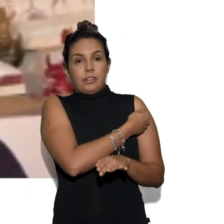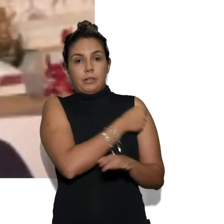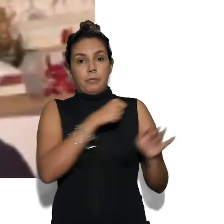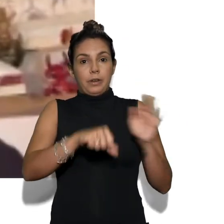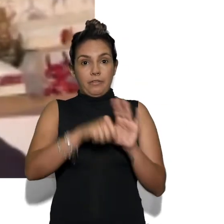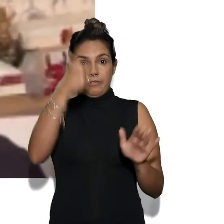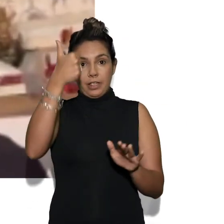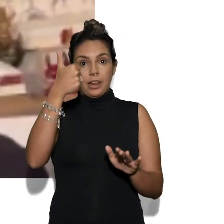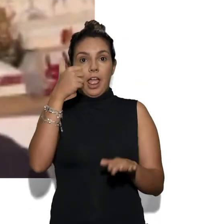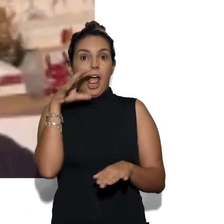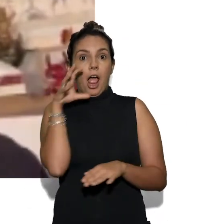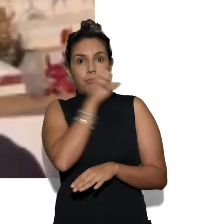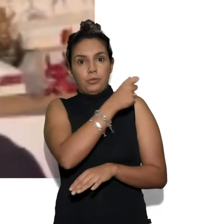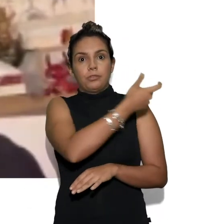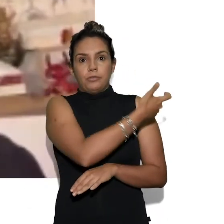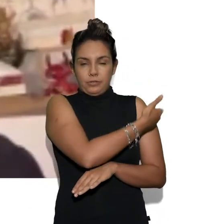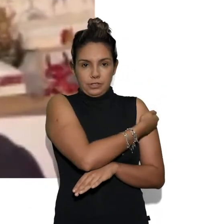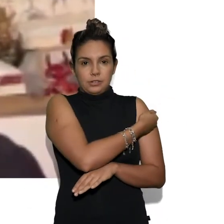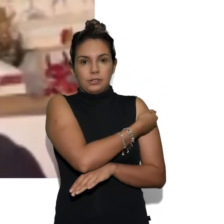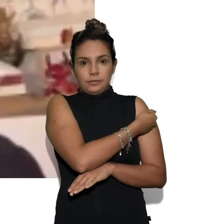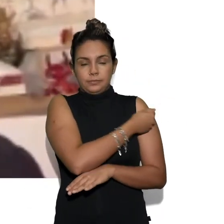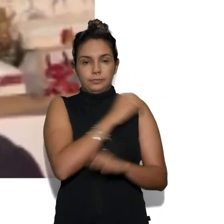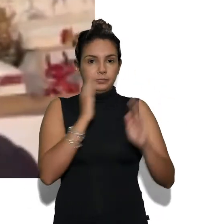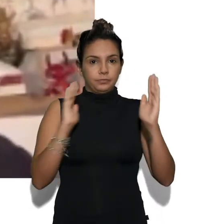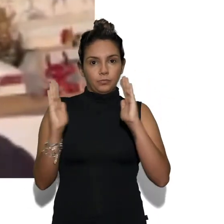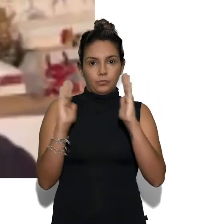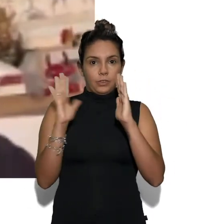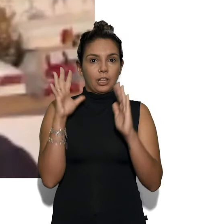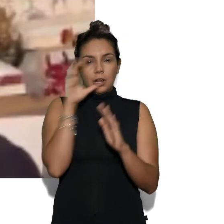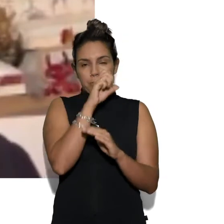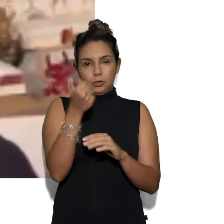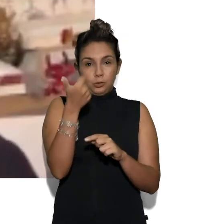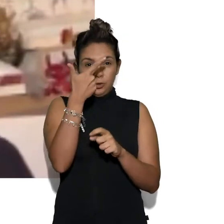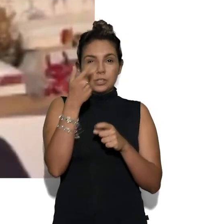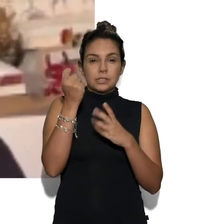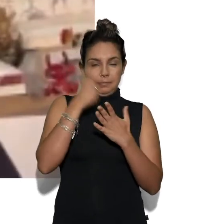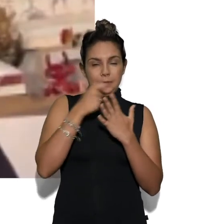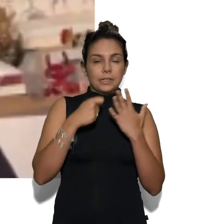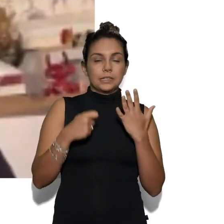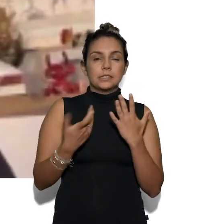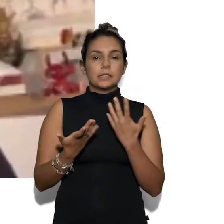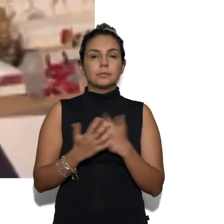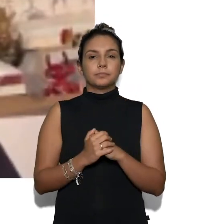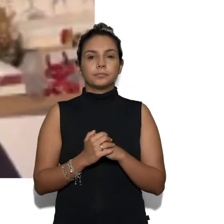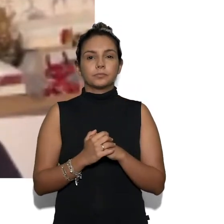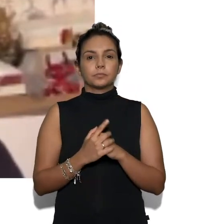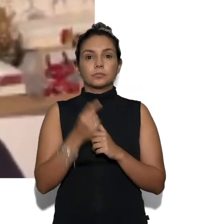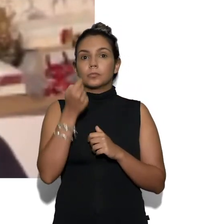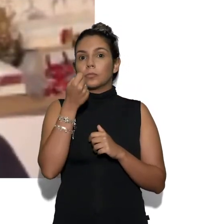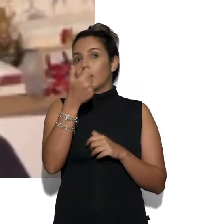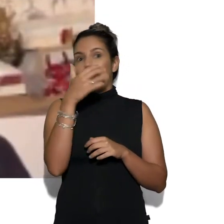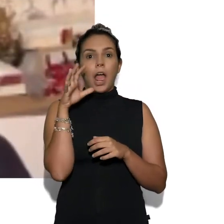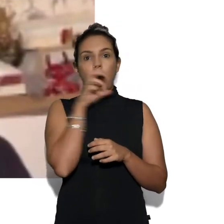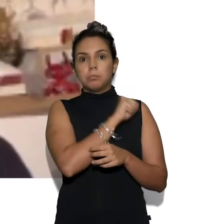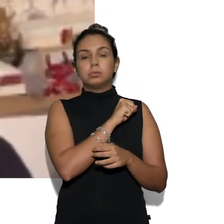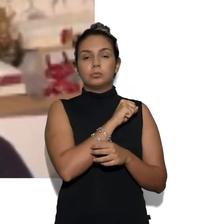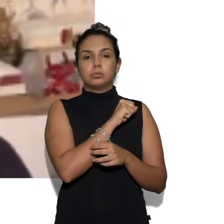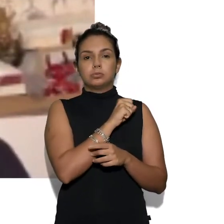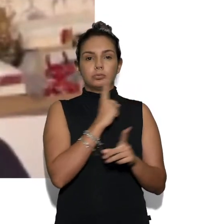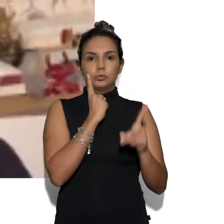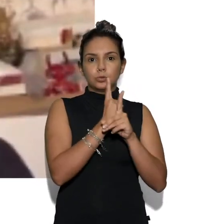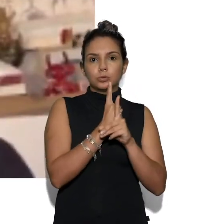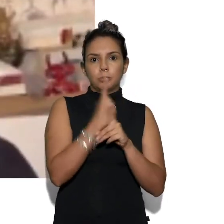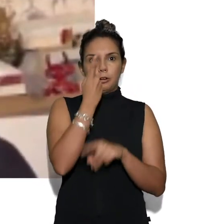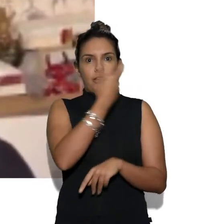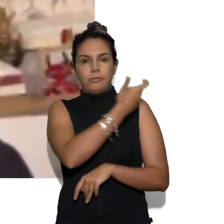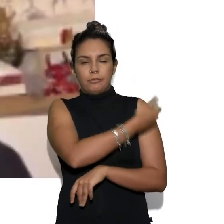em administração num período menor a 12 meses. Não é? Foi muito pouco tempo para descobrir